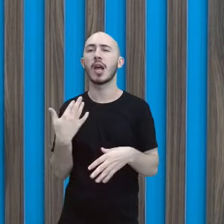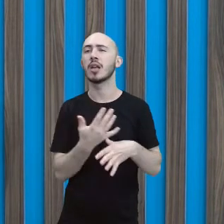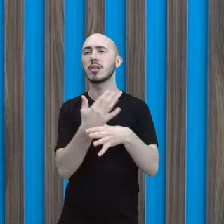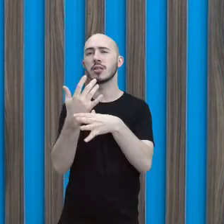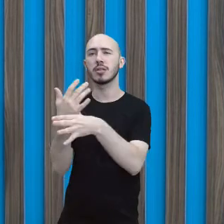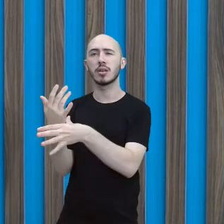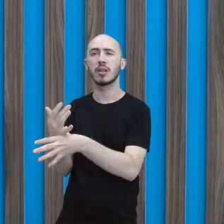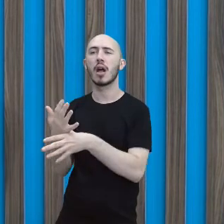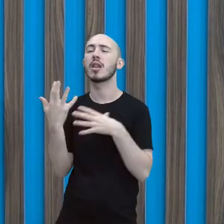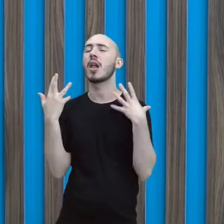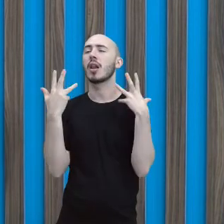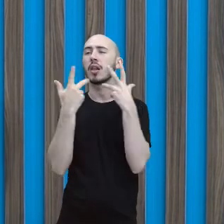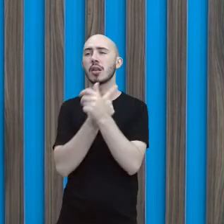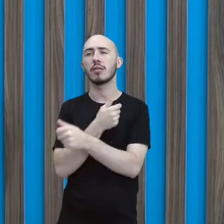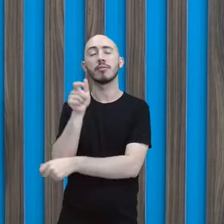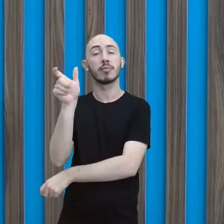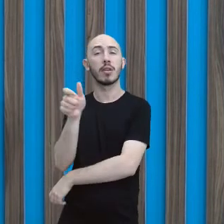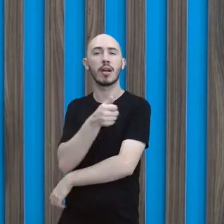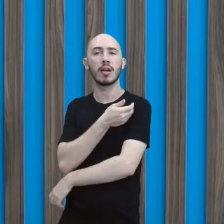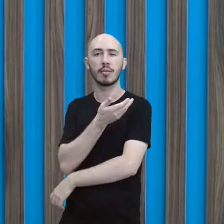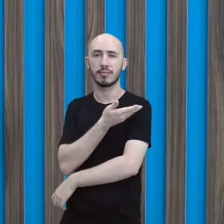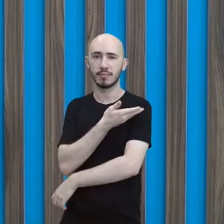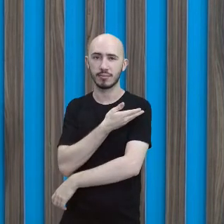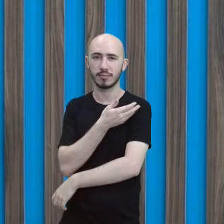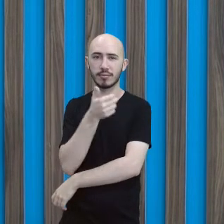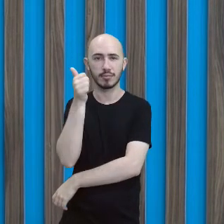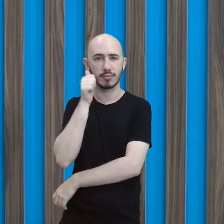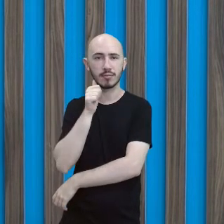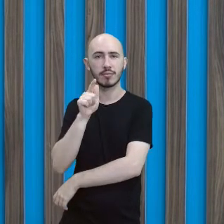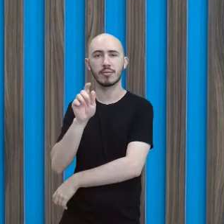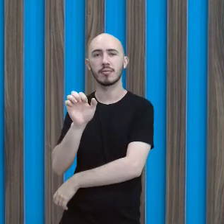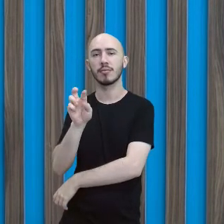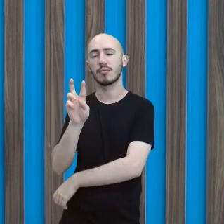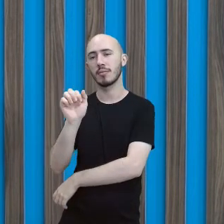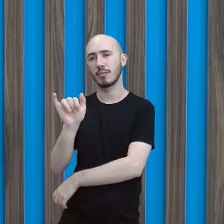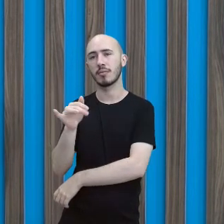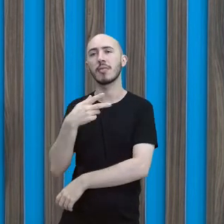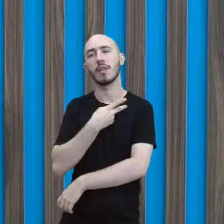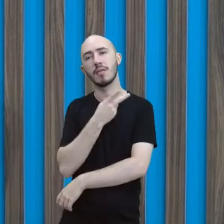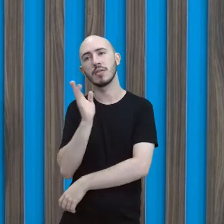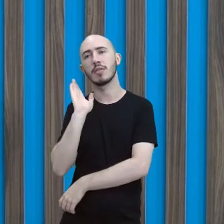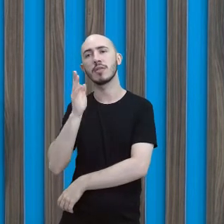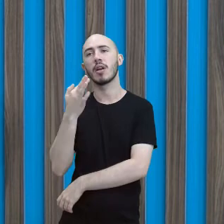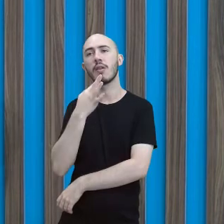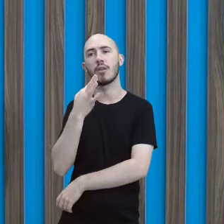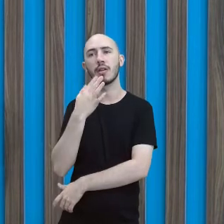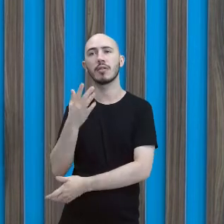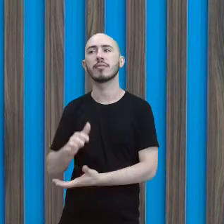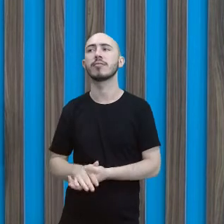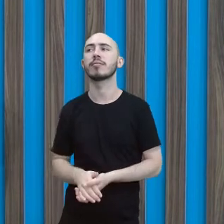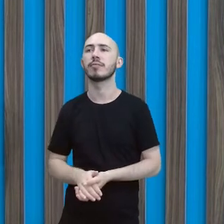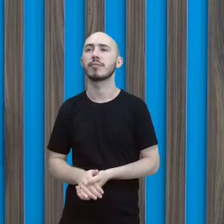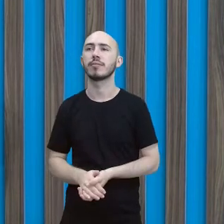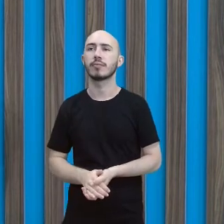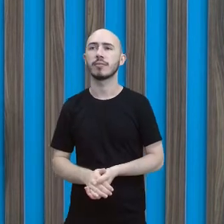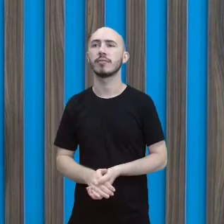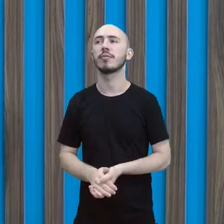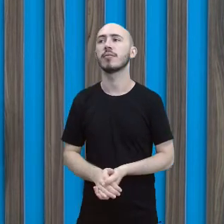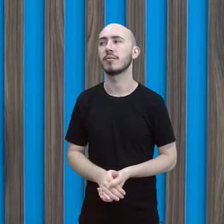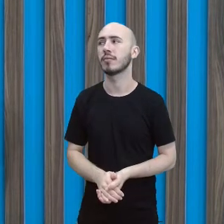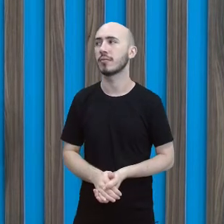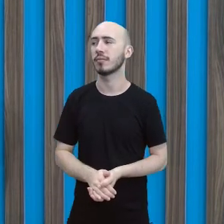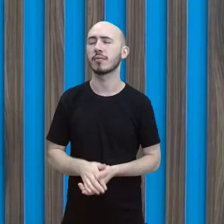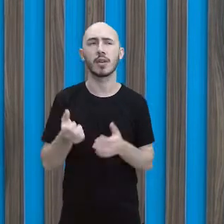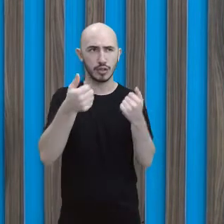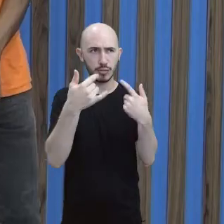já visitou a Inglaterra, ela sabe como é linda lá, né? E também tem aqueles fluxos que são temporários, né, professor? Eu vou na determinadas... Vai falar